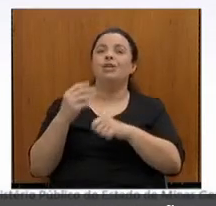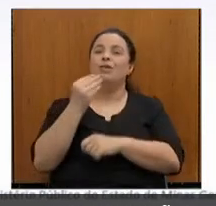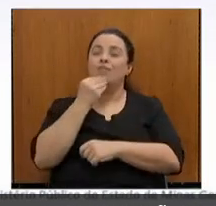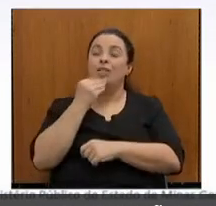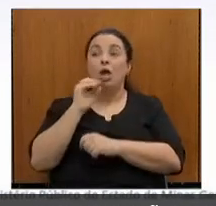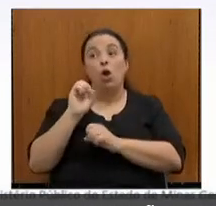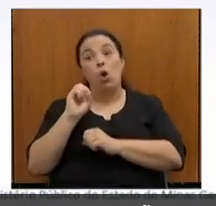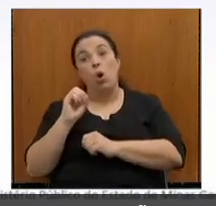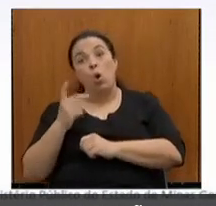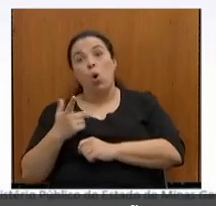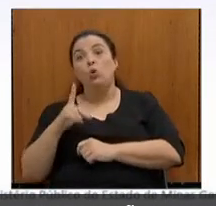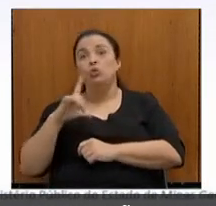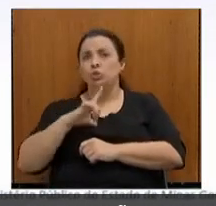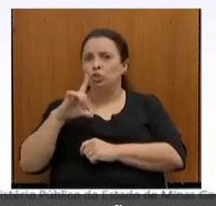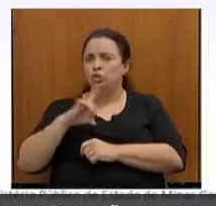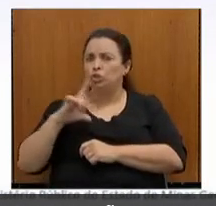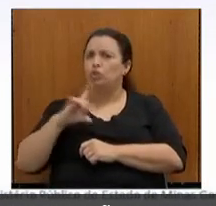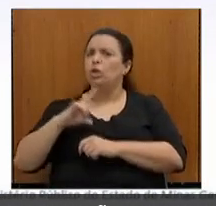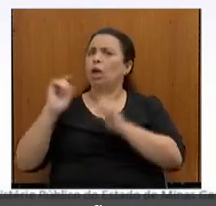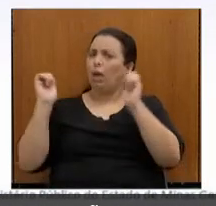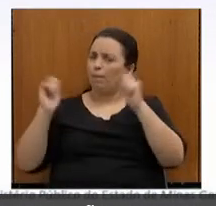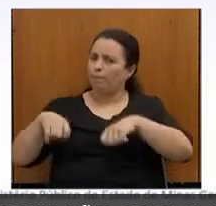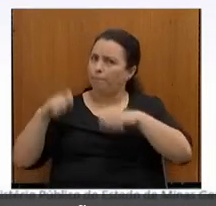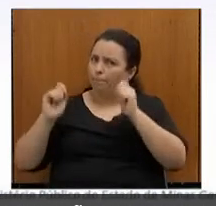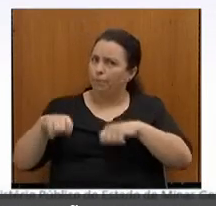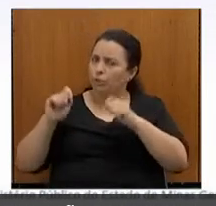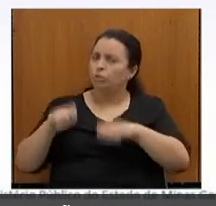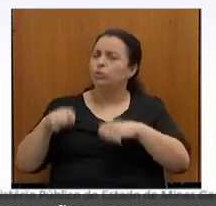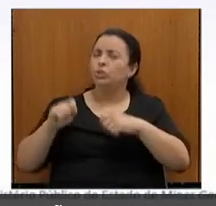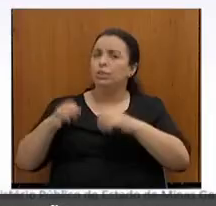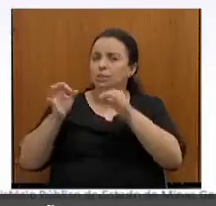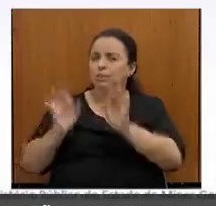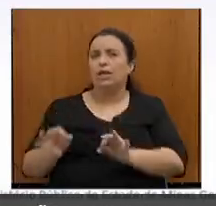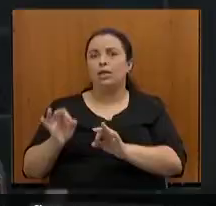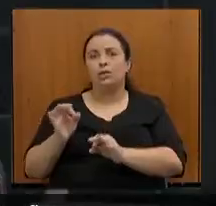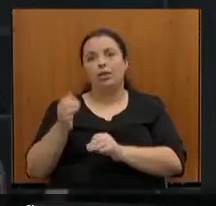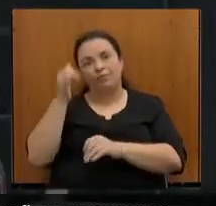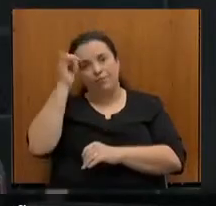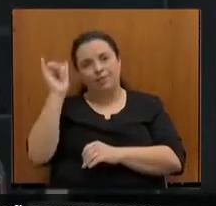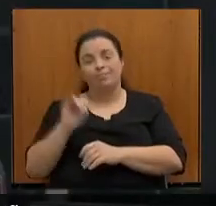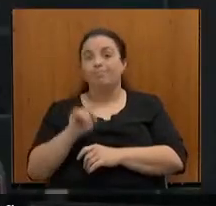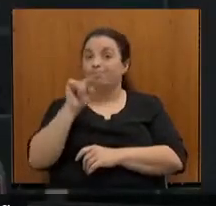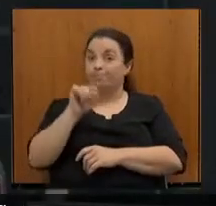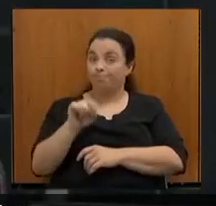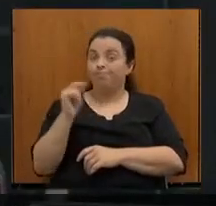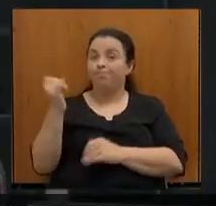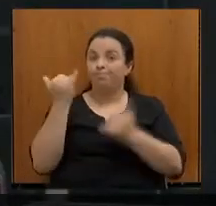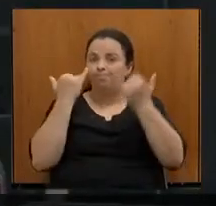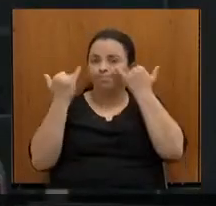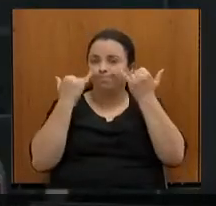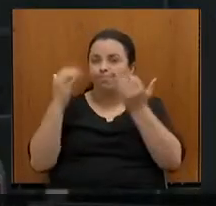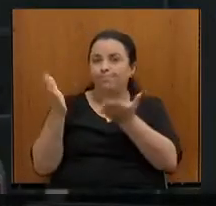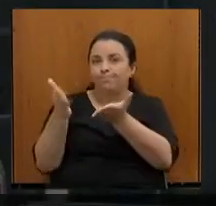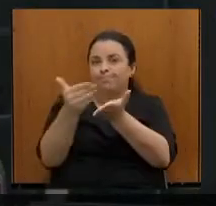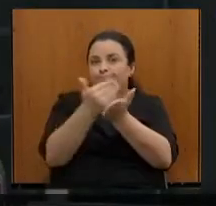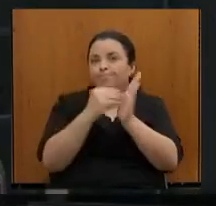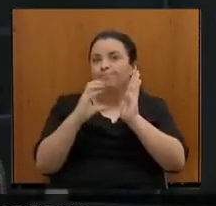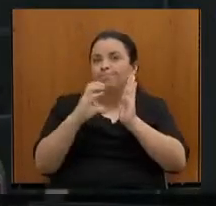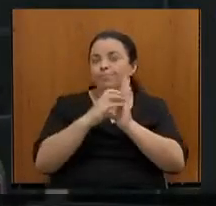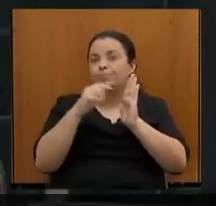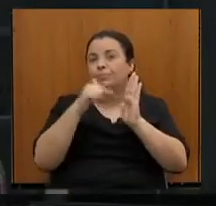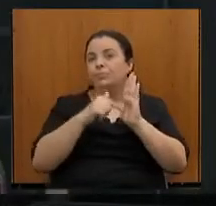evitáveis. Esses dados são de 2019. Né? O nosso coordenador do CAU Saúde, o Dr. Luciano, costuma